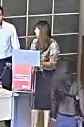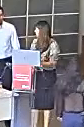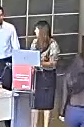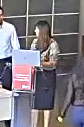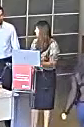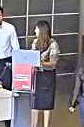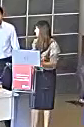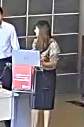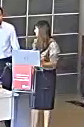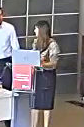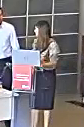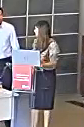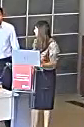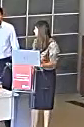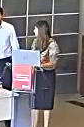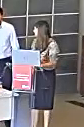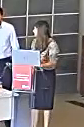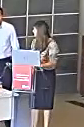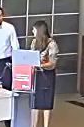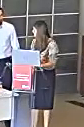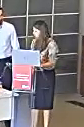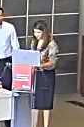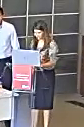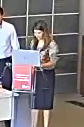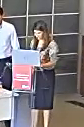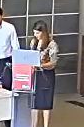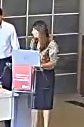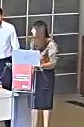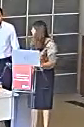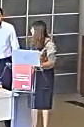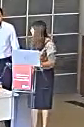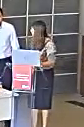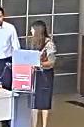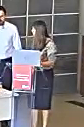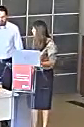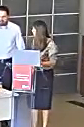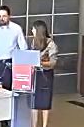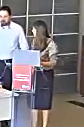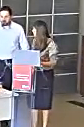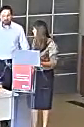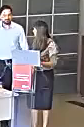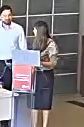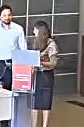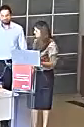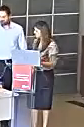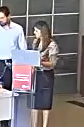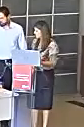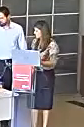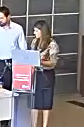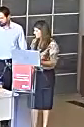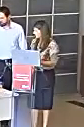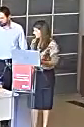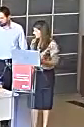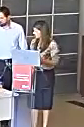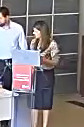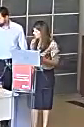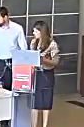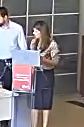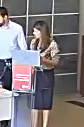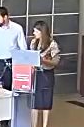entendendo e nós vamos autorizar que eles sigam viagem e nós vamos procurar os nossos direitos em outras instâncias